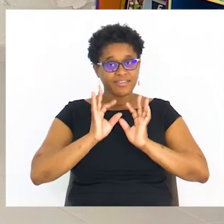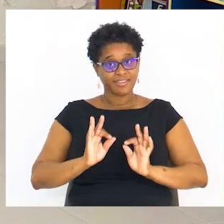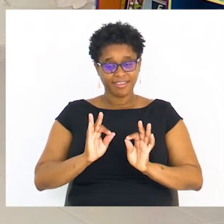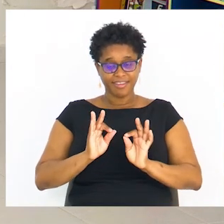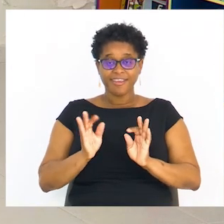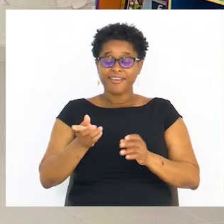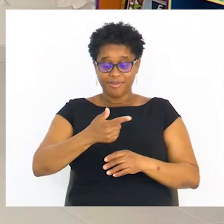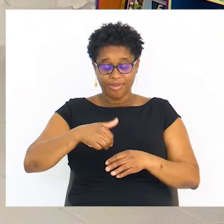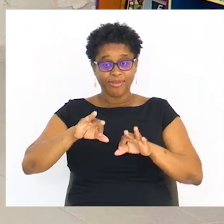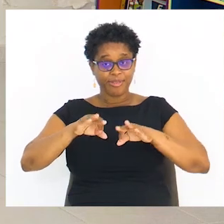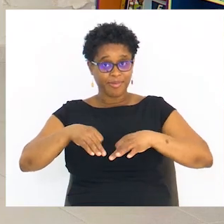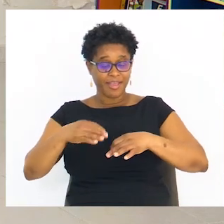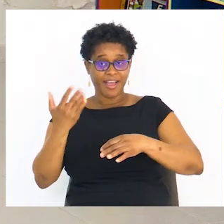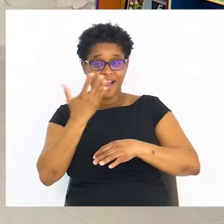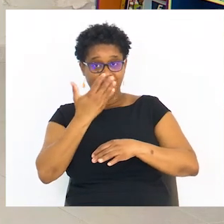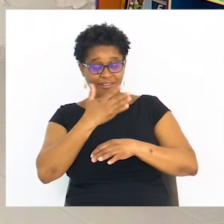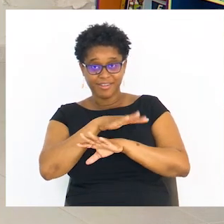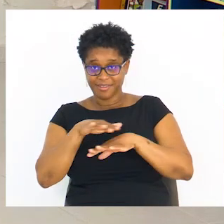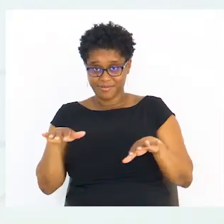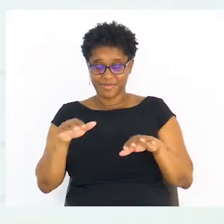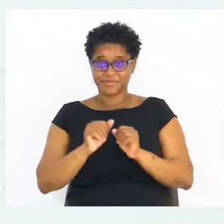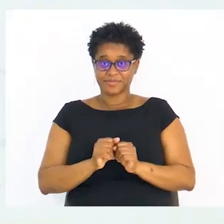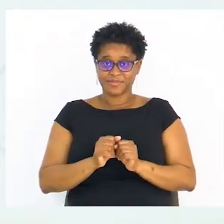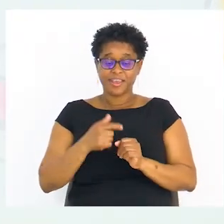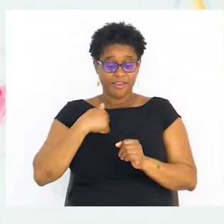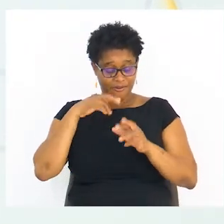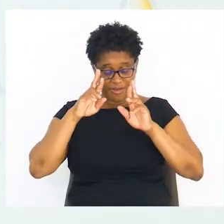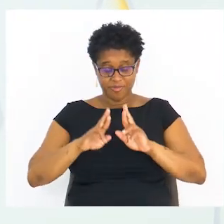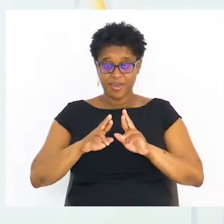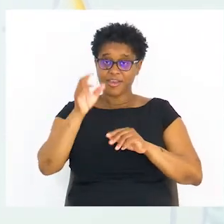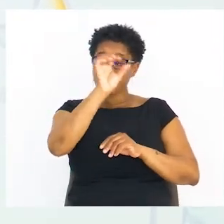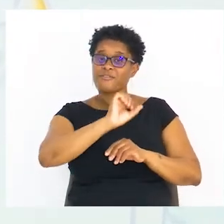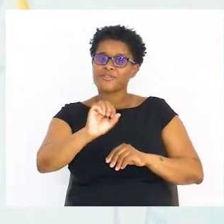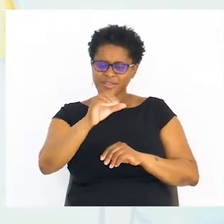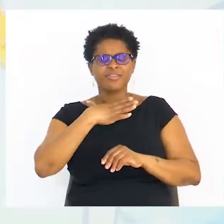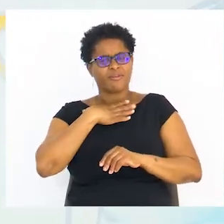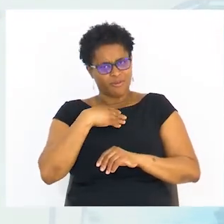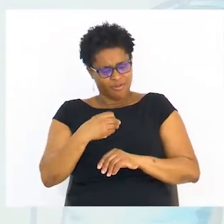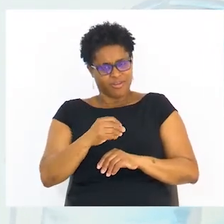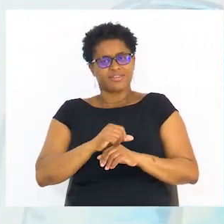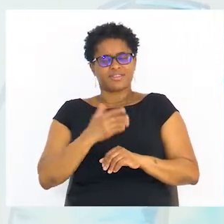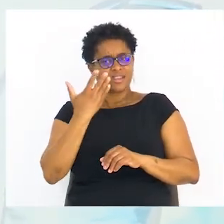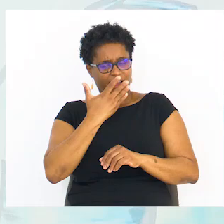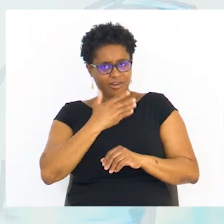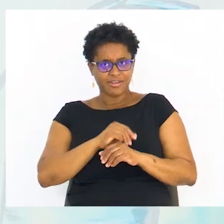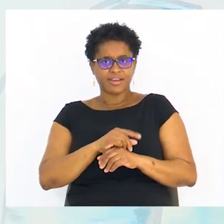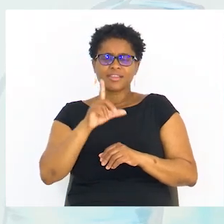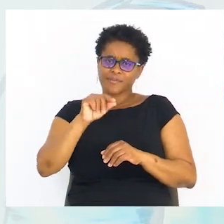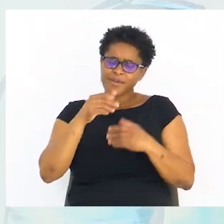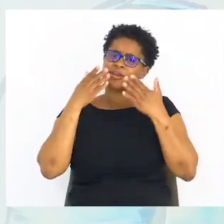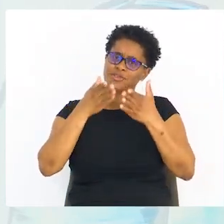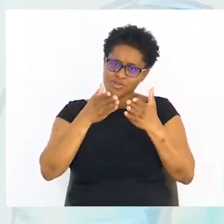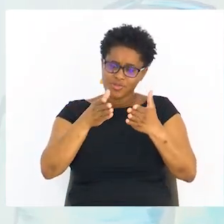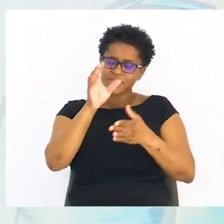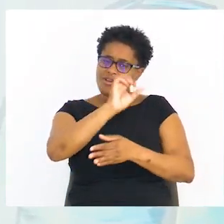Assim, terminamos a nossa aula e espero que tenham gostado e que